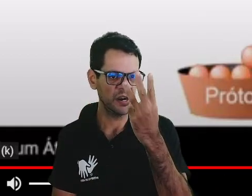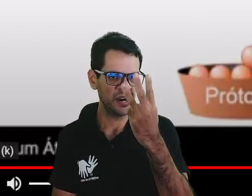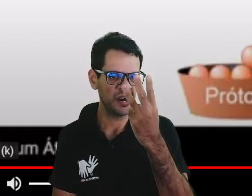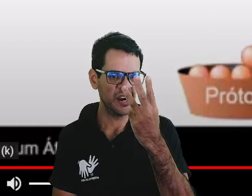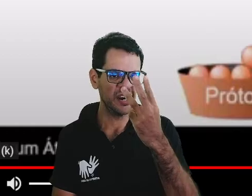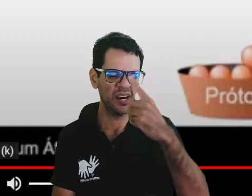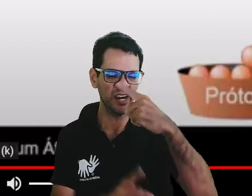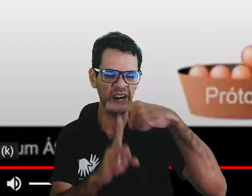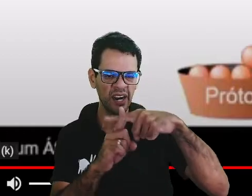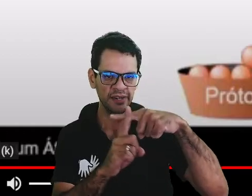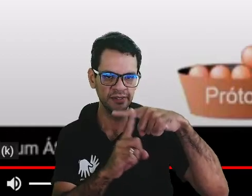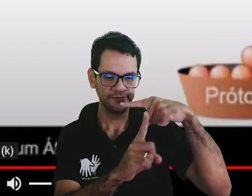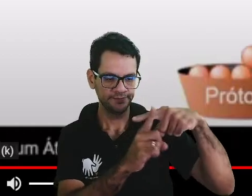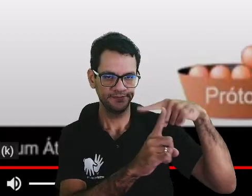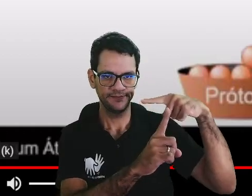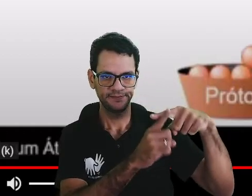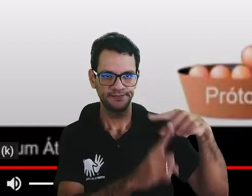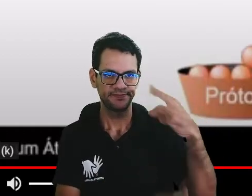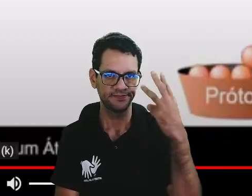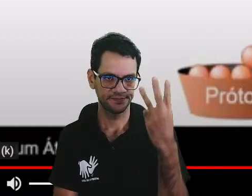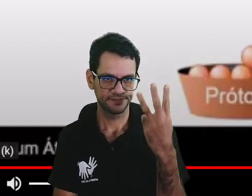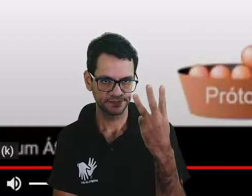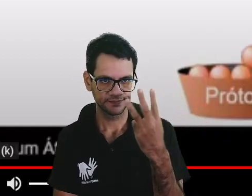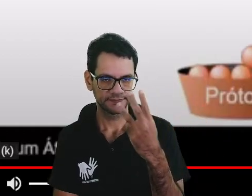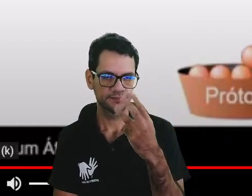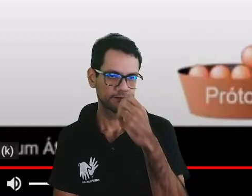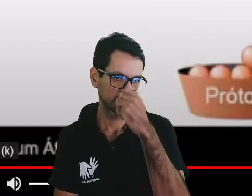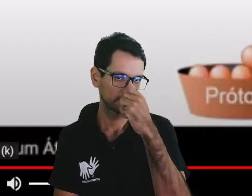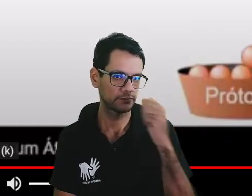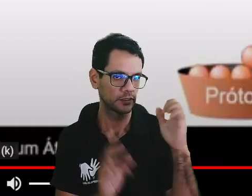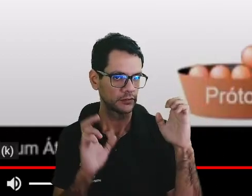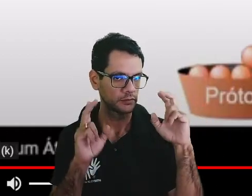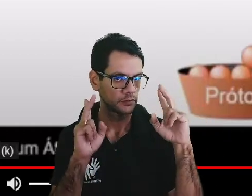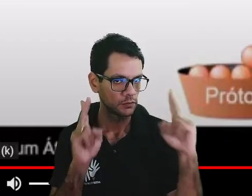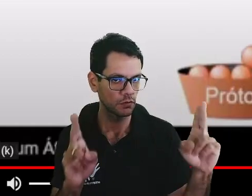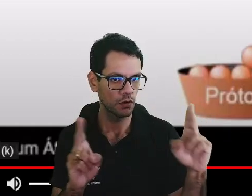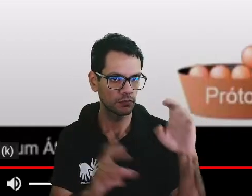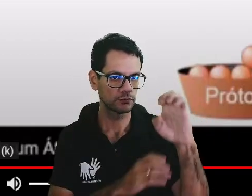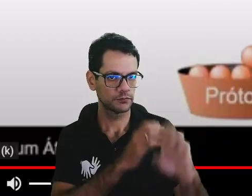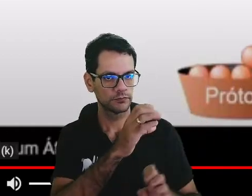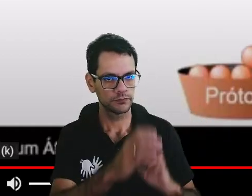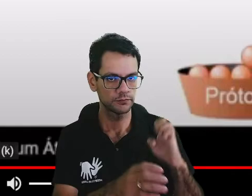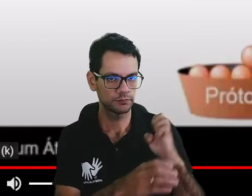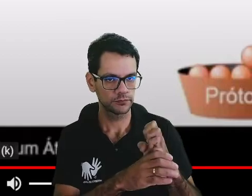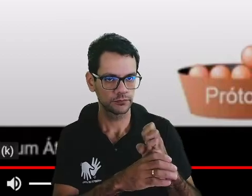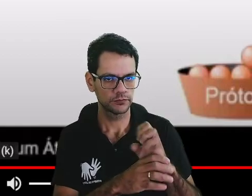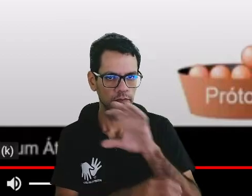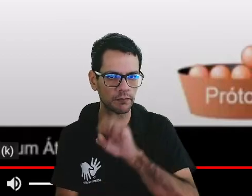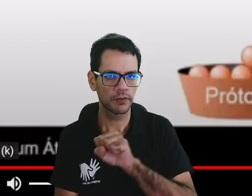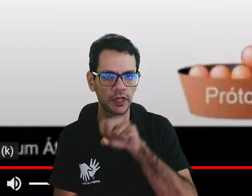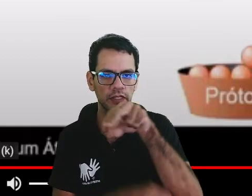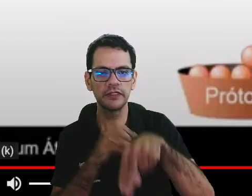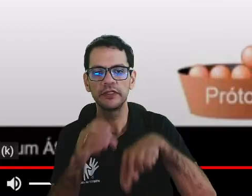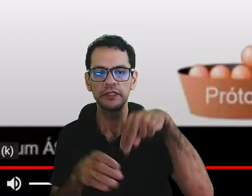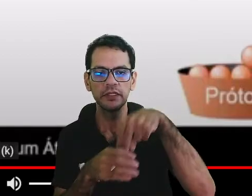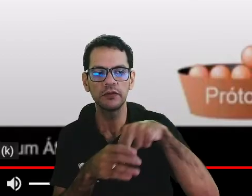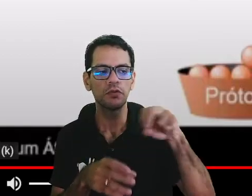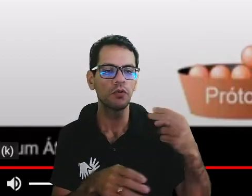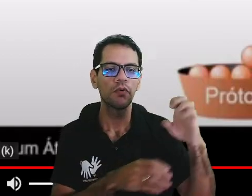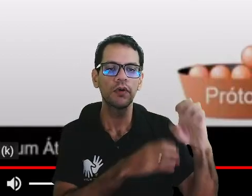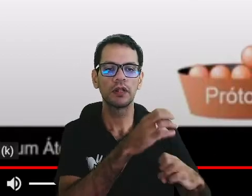ficar eletricamente neutro, eu preciso colocar mais 3 negativas. Então, eu vou pegar nêutrons ou elétrons?